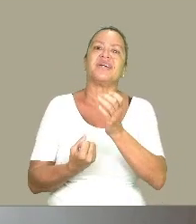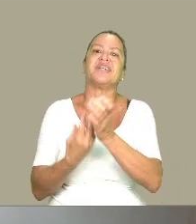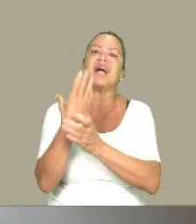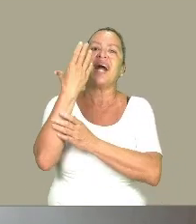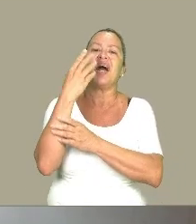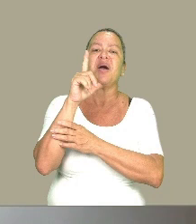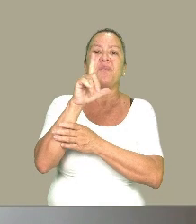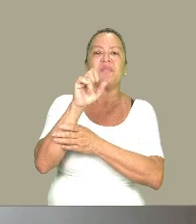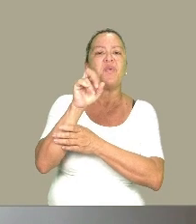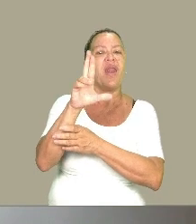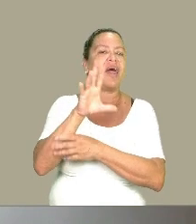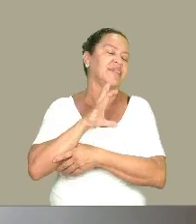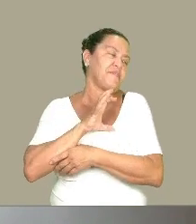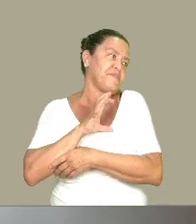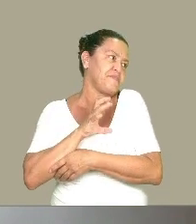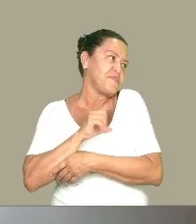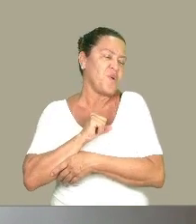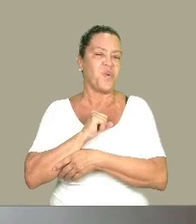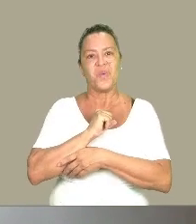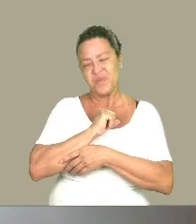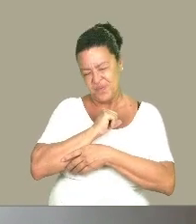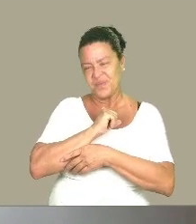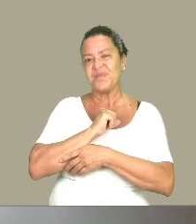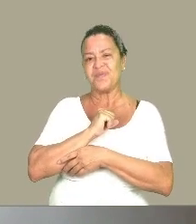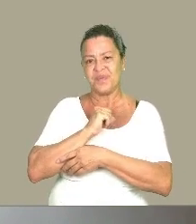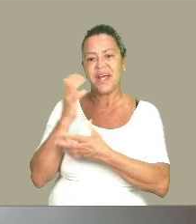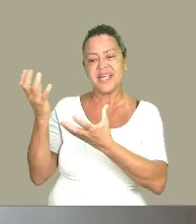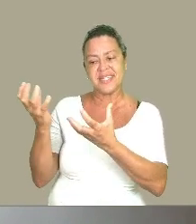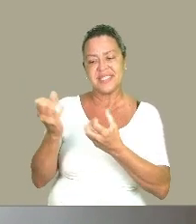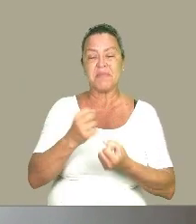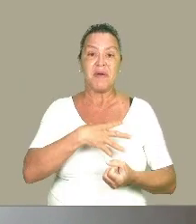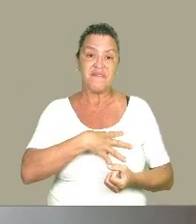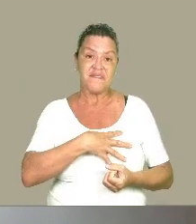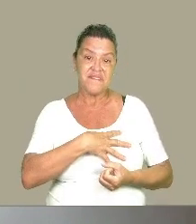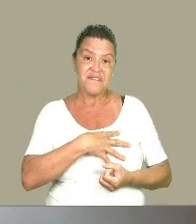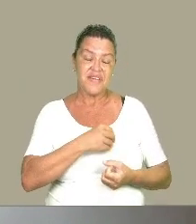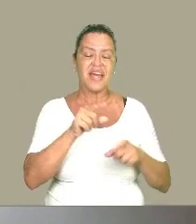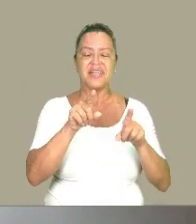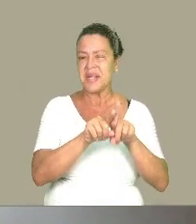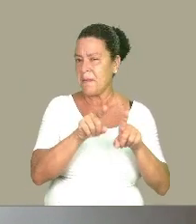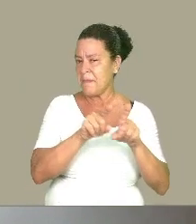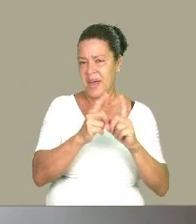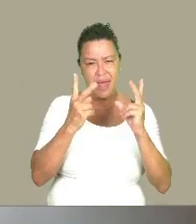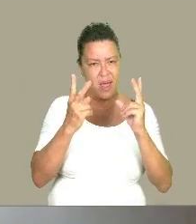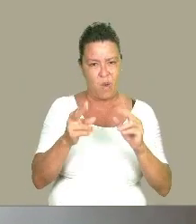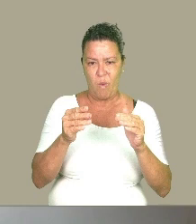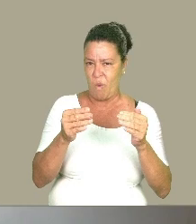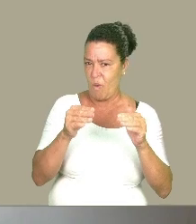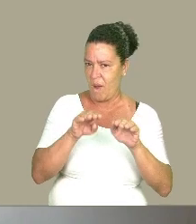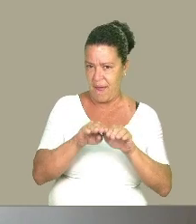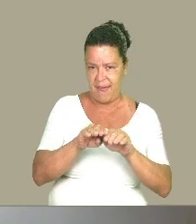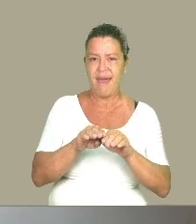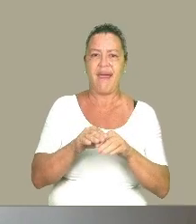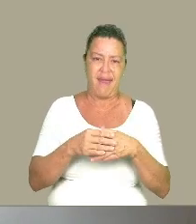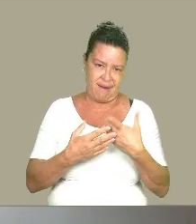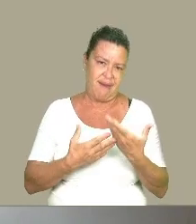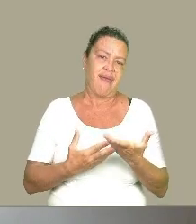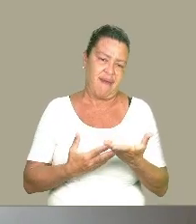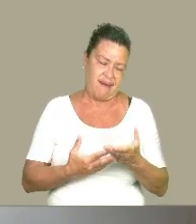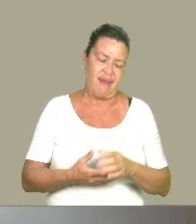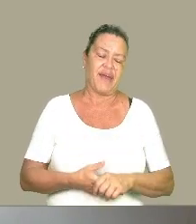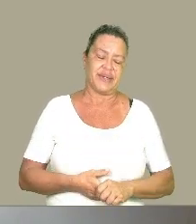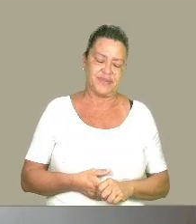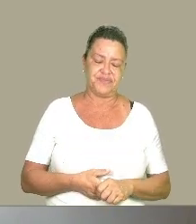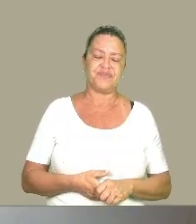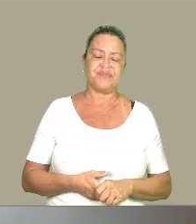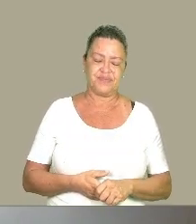lar amoroso, aconchegante, para receber filhos, eventualmente, né, de que também vão